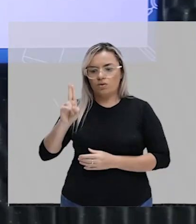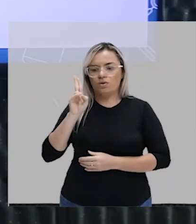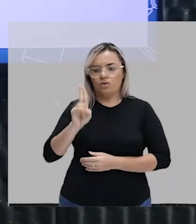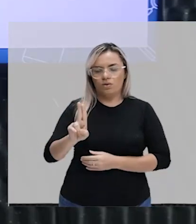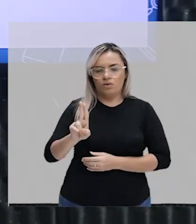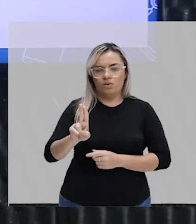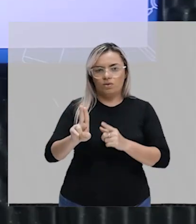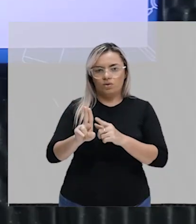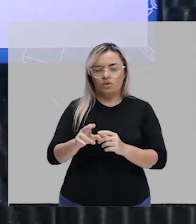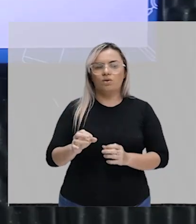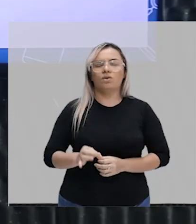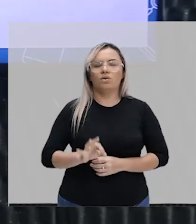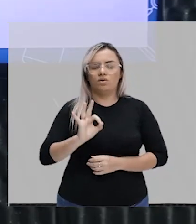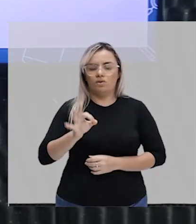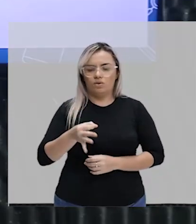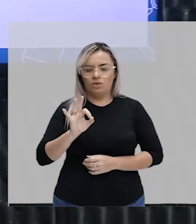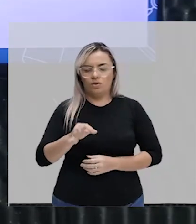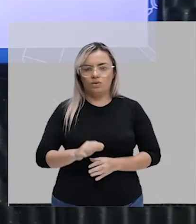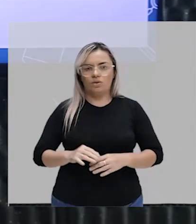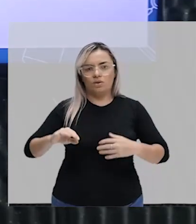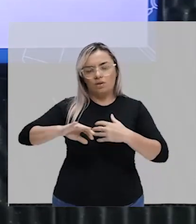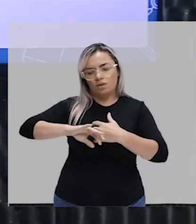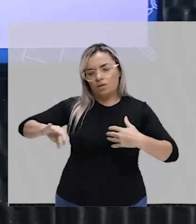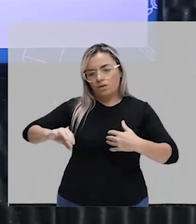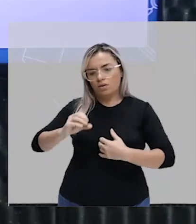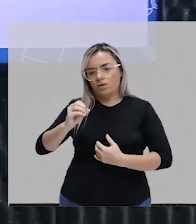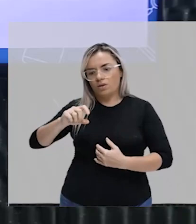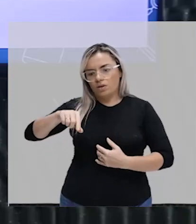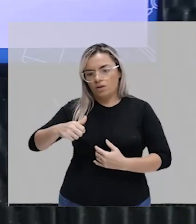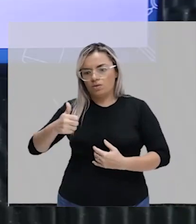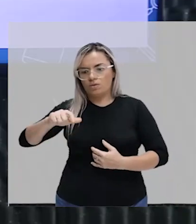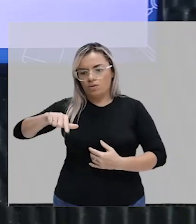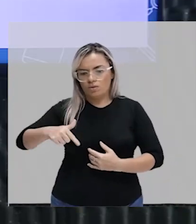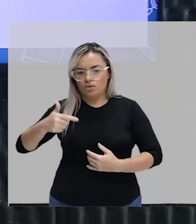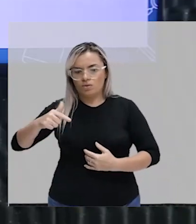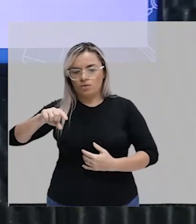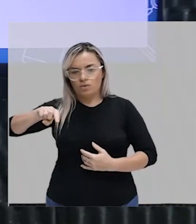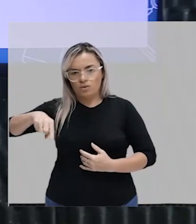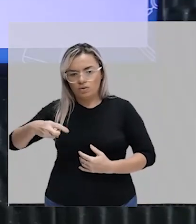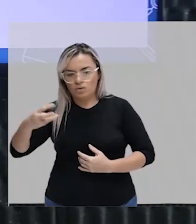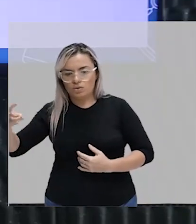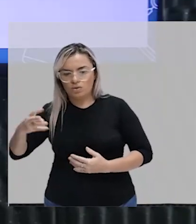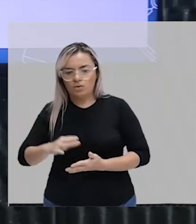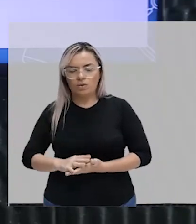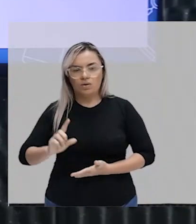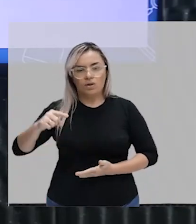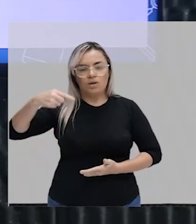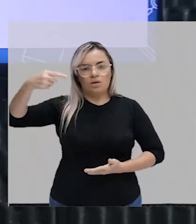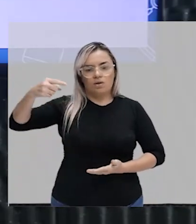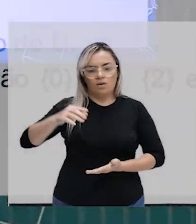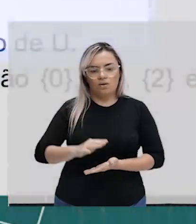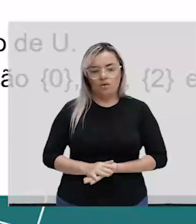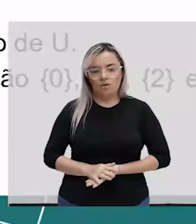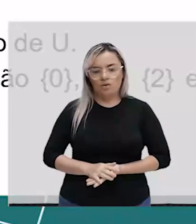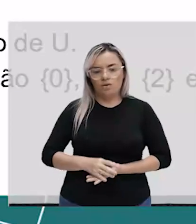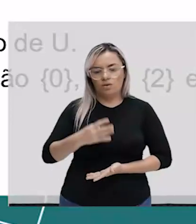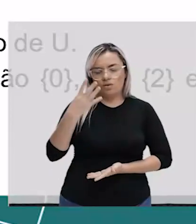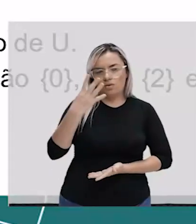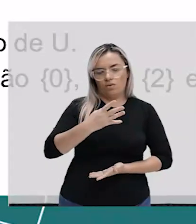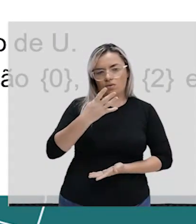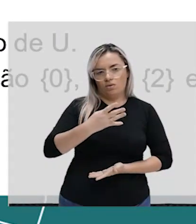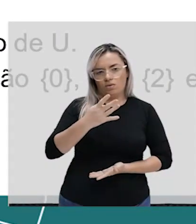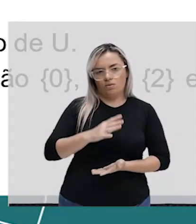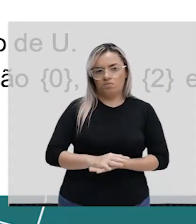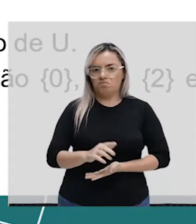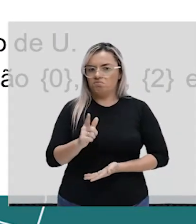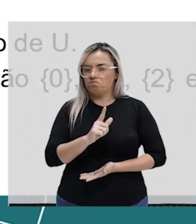certinho, sozinho, 0, 1, o 2 e o 3. Então, também bonitinha, redondinha. E a próxima? A outra não vai dar